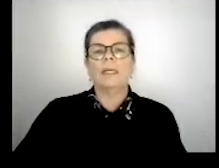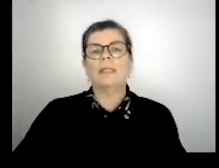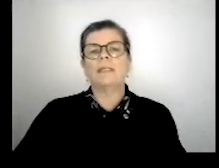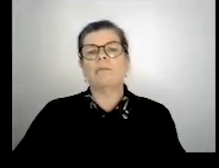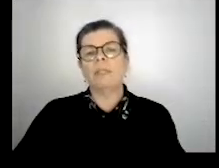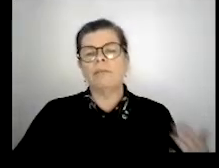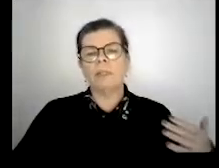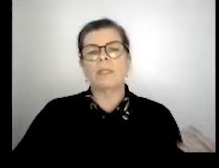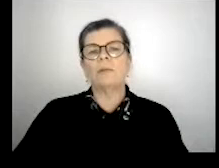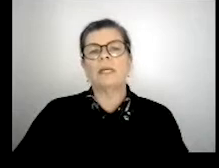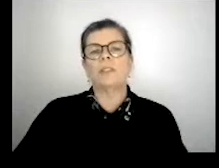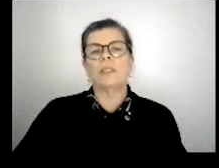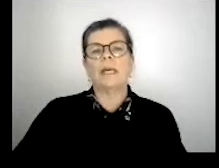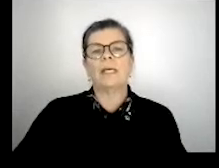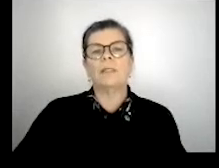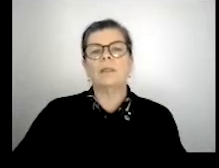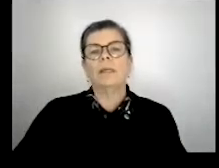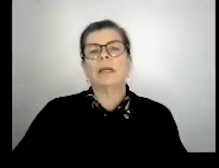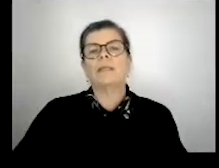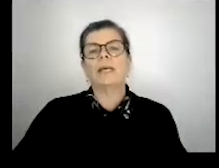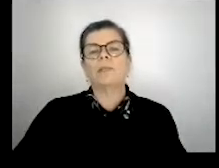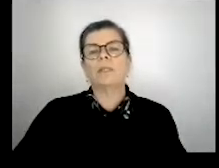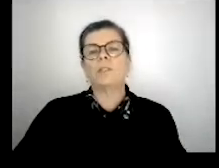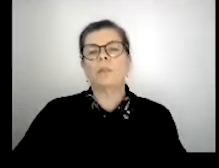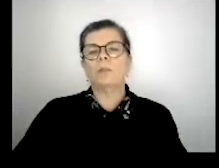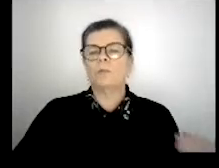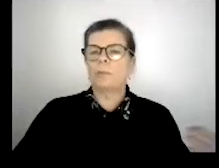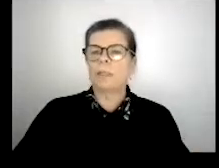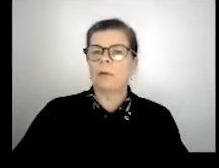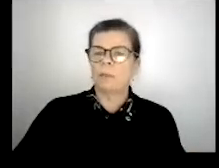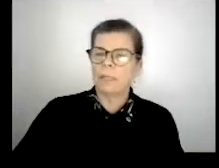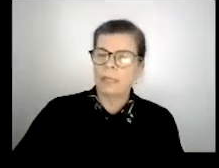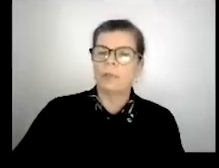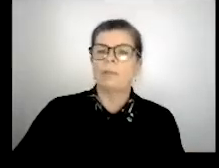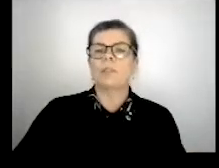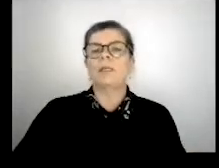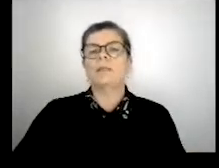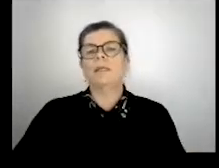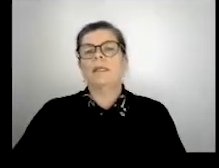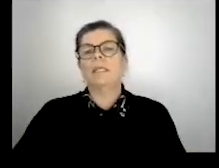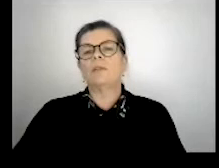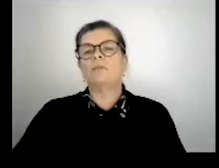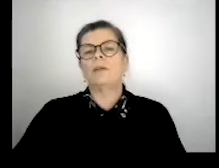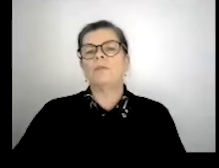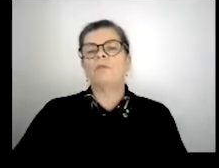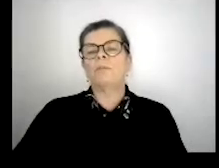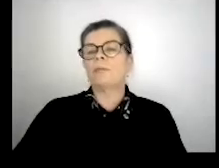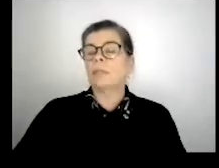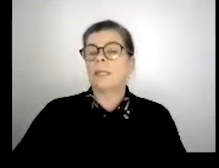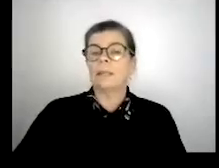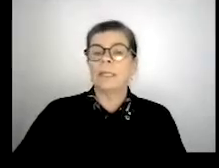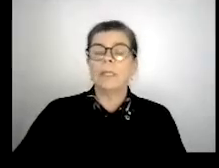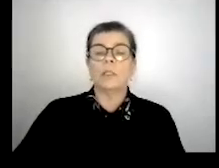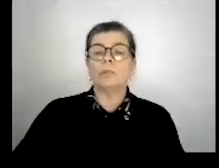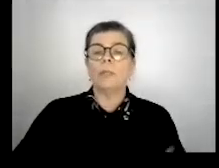vítimas, desde a definição da área de triagem, as áreas de atendimento do hospital dentro da emergência, temos que ver o desenvolvimento